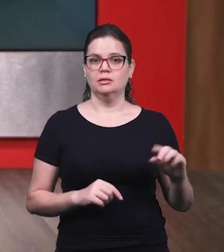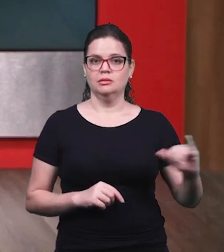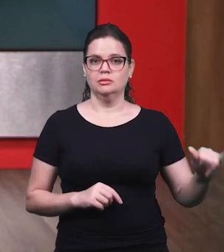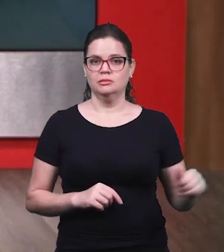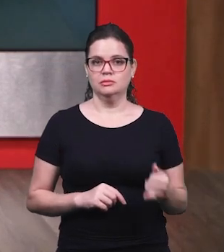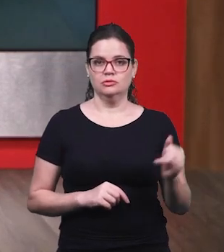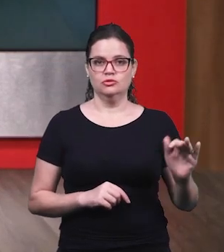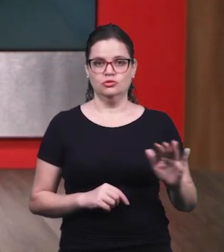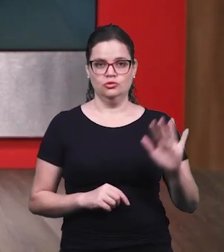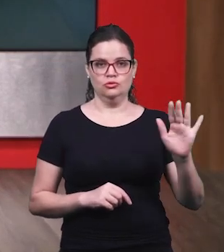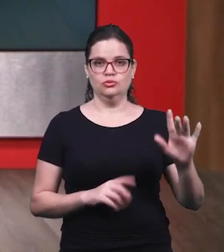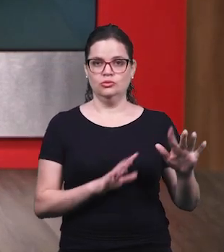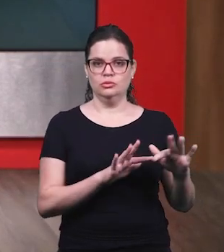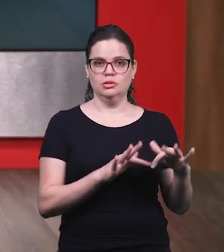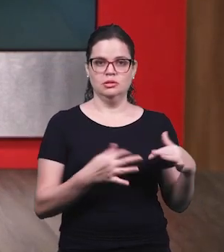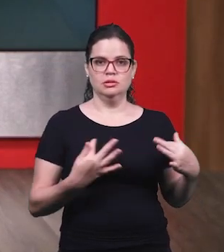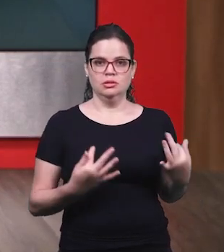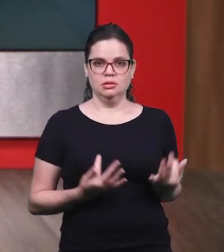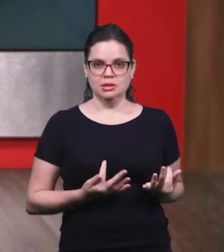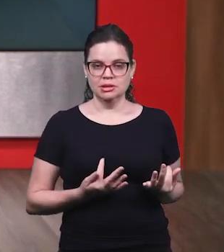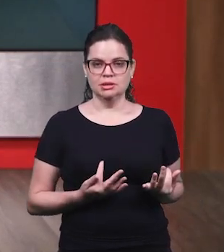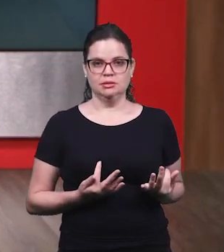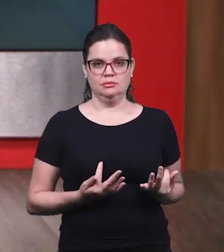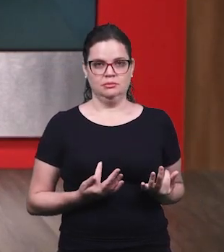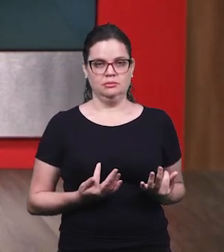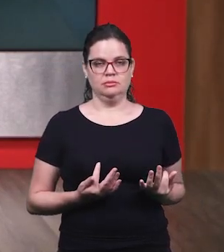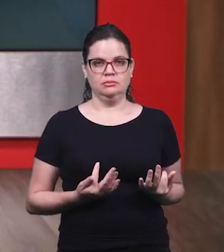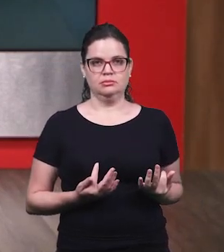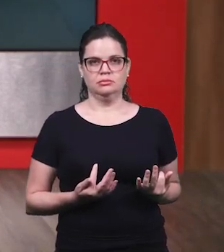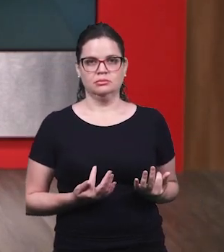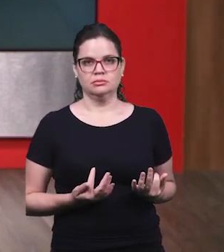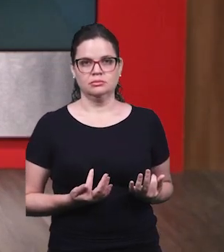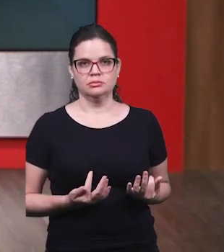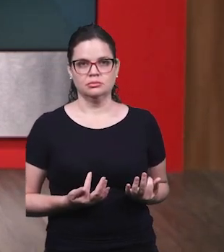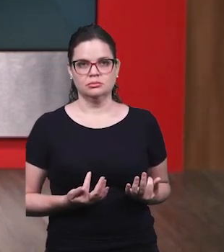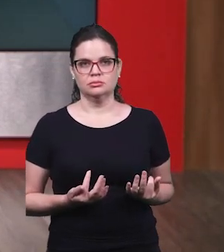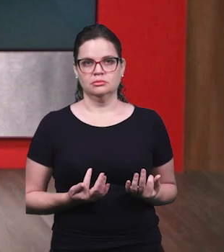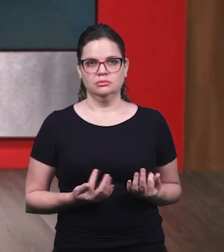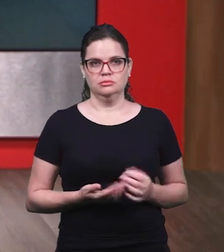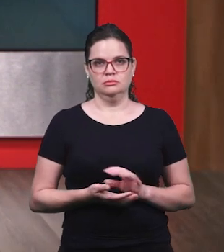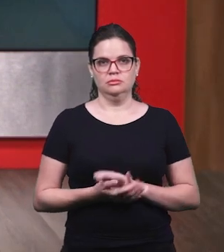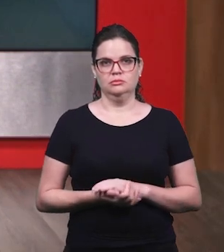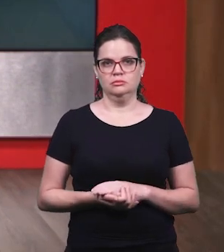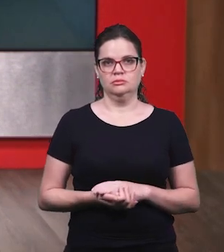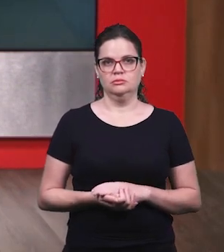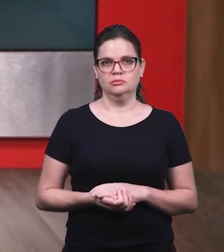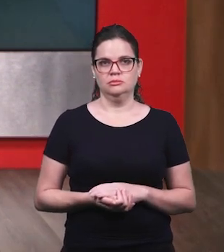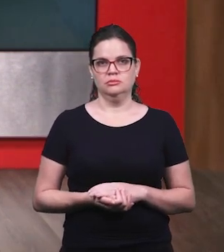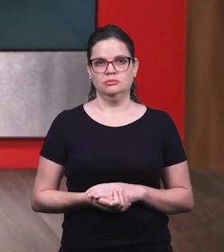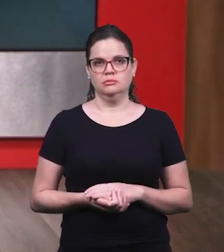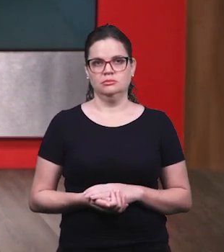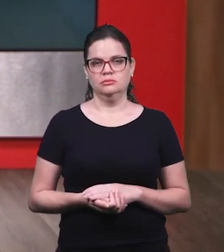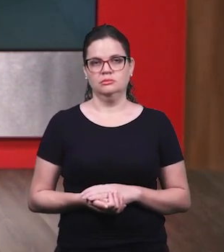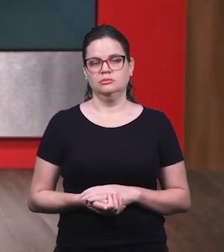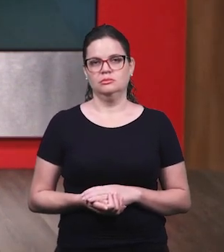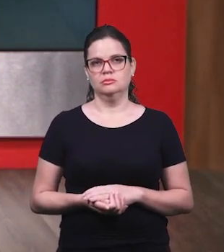a formulação do juro simples.